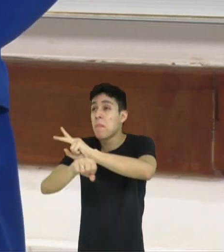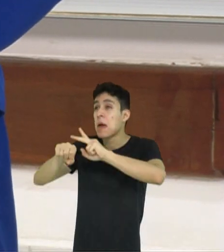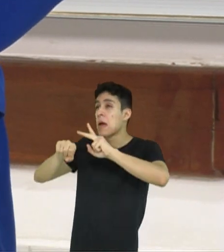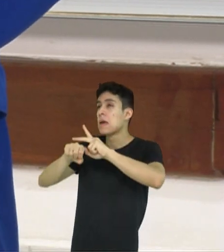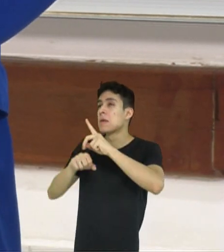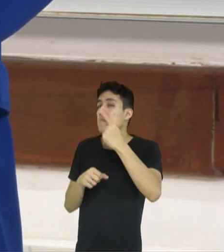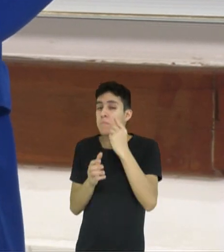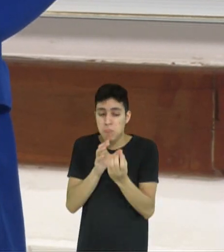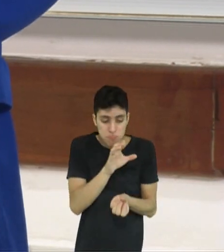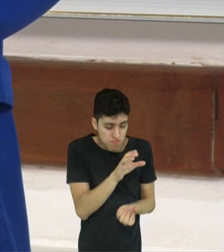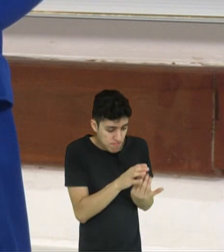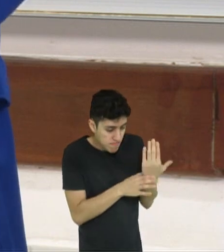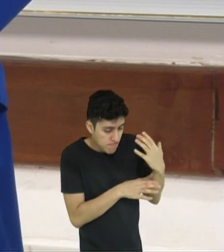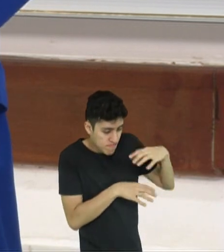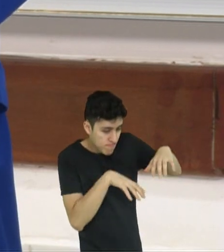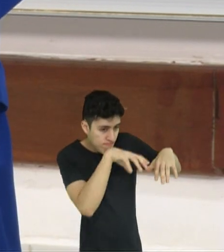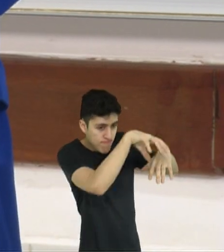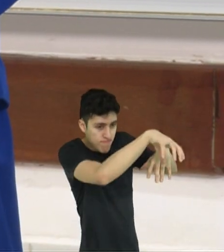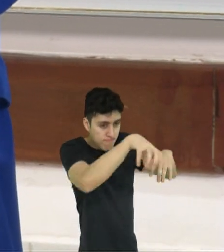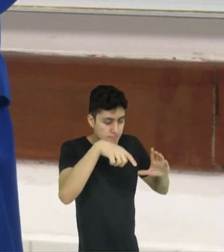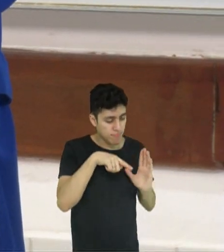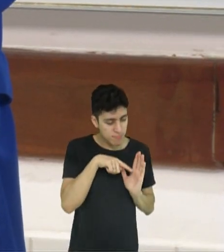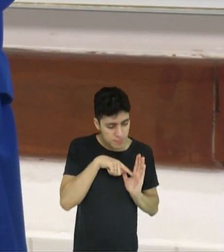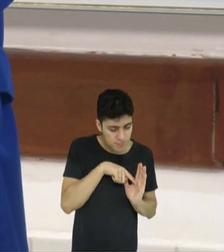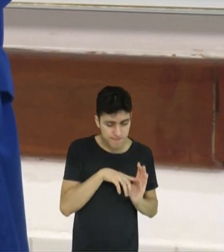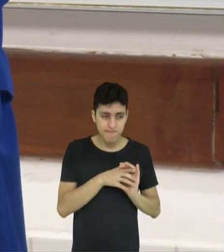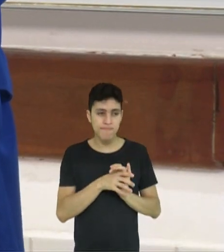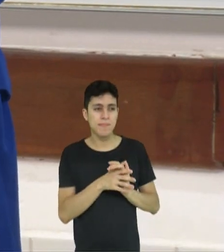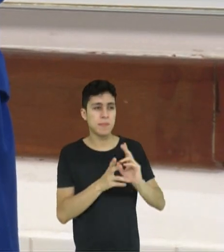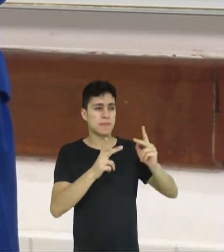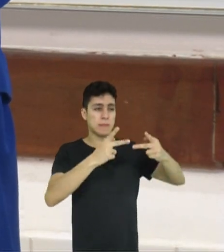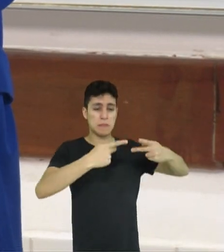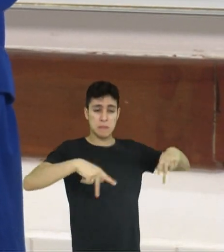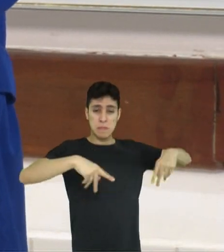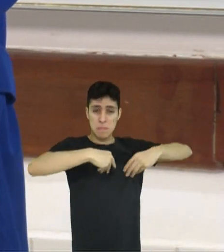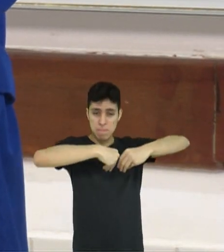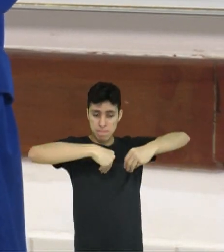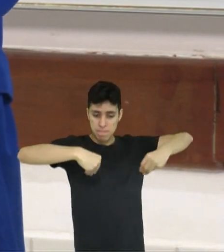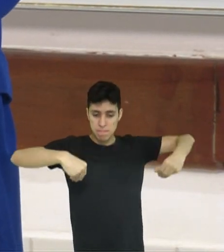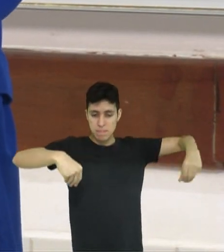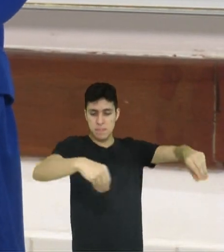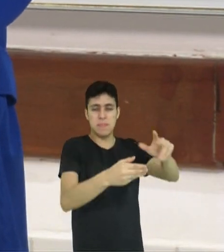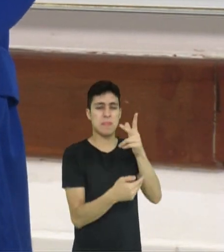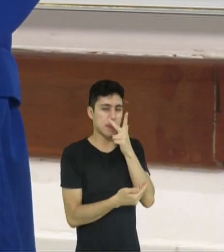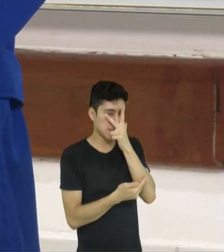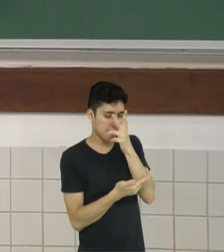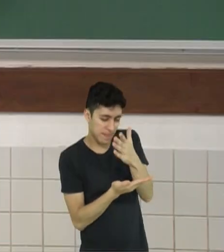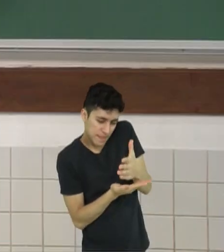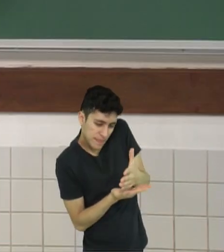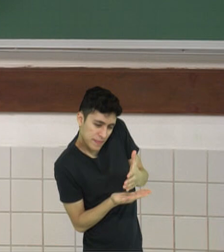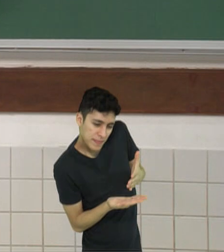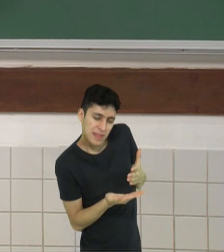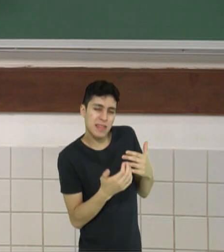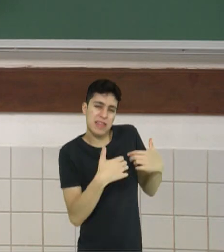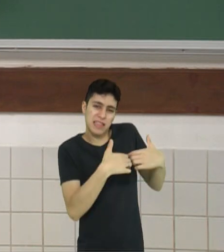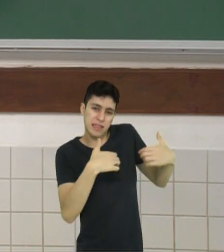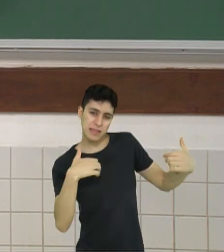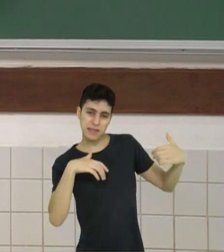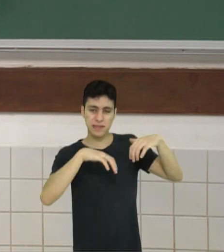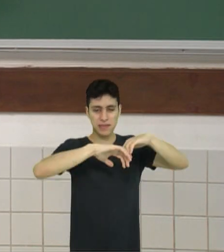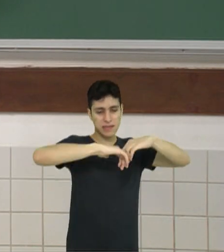várias proibições que a gente vai ver. Então, as terras aqui, ó, foram dados o nome aqui